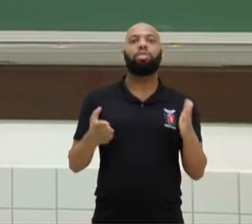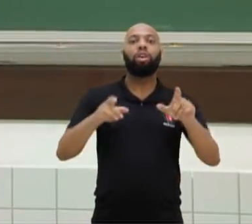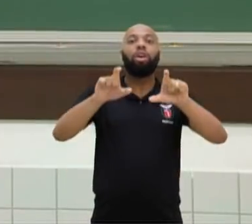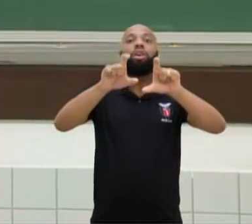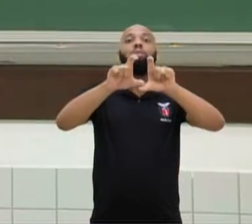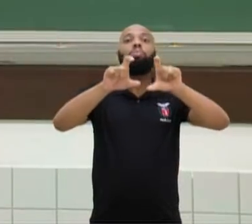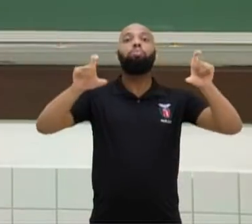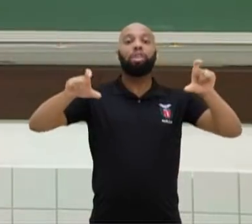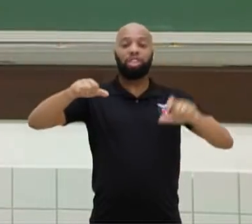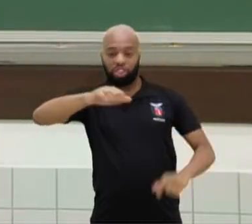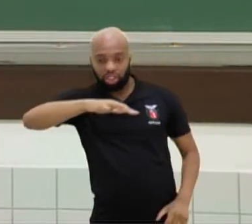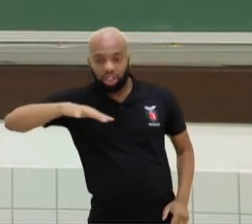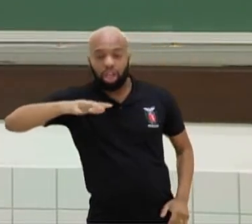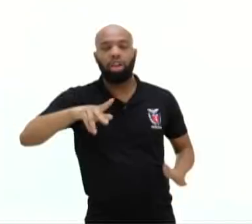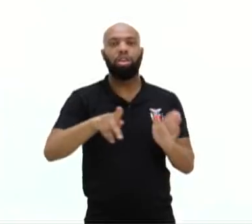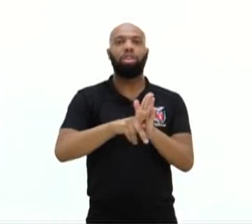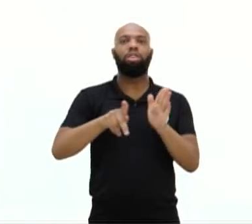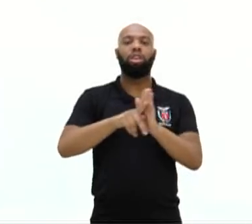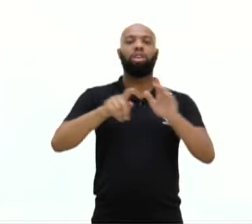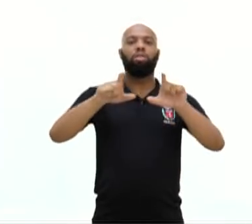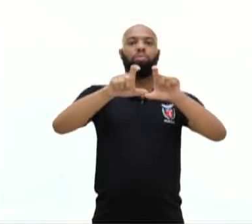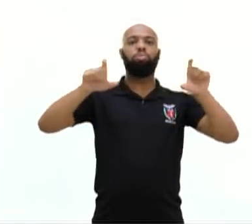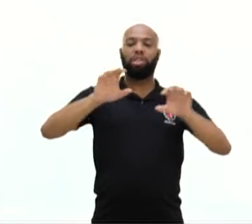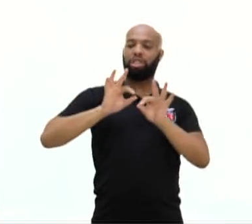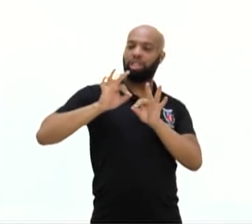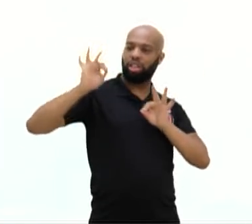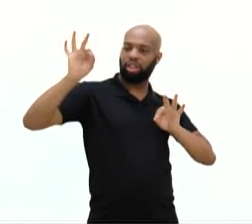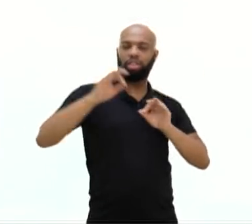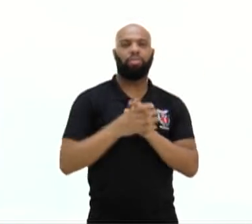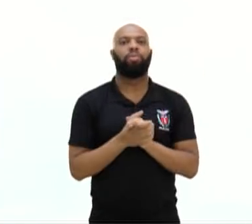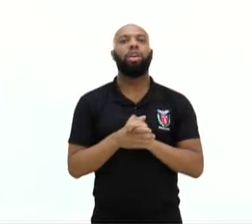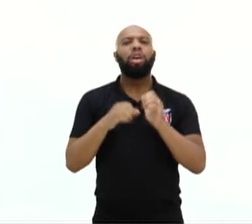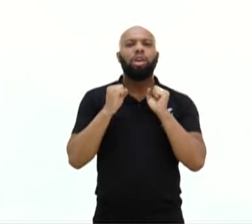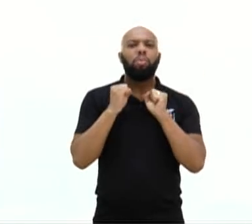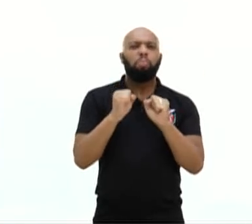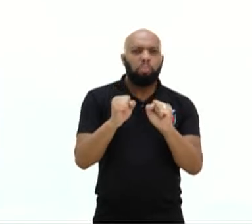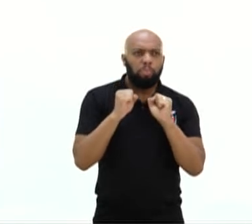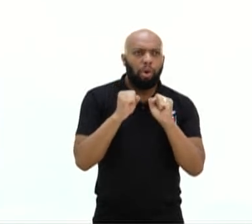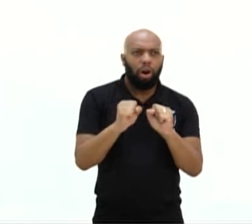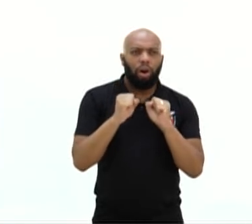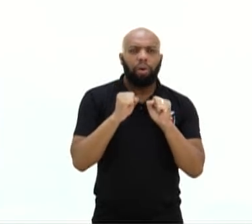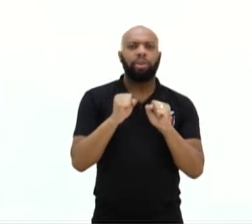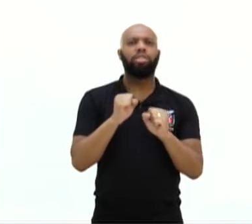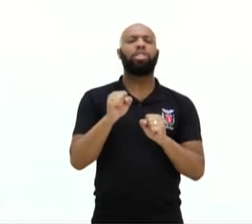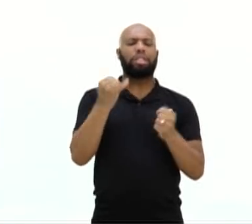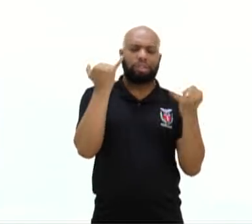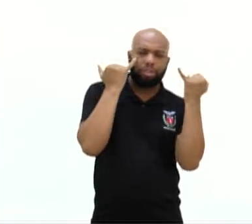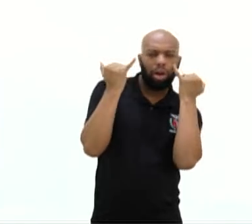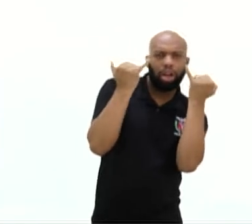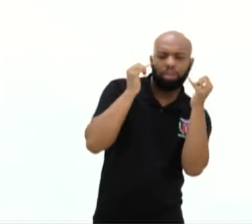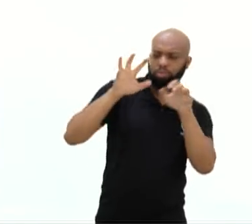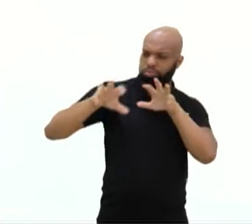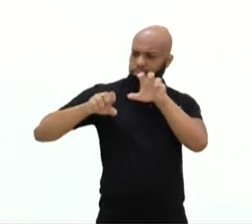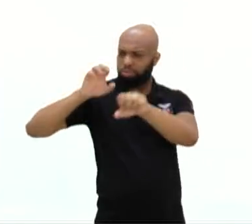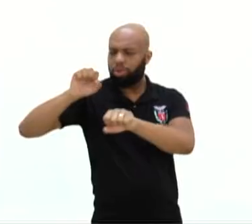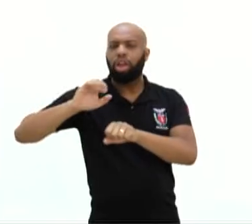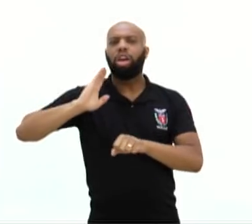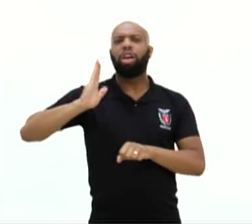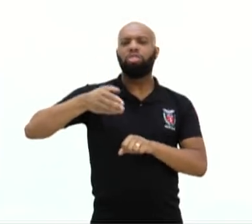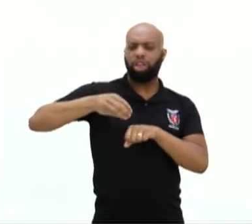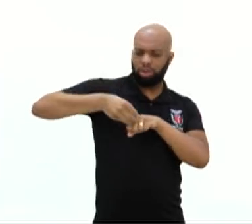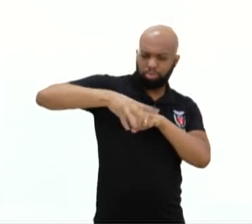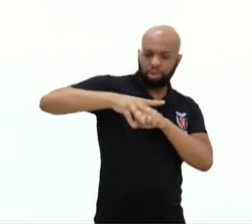Equação geral da reta. A gente pode tirar, já foi dito, né? A gente pode tirar informação, como já foi